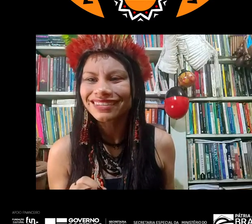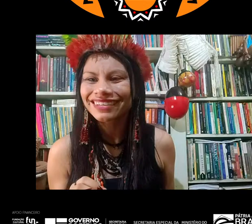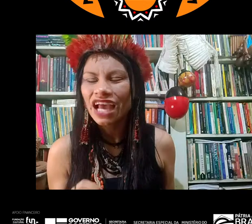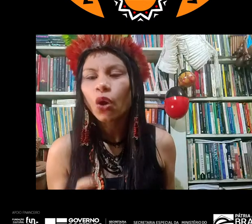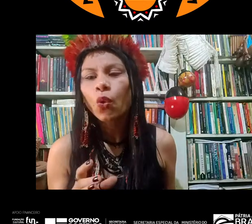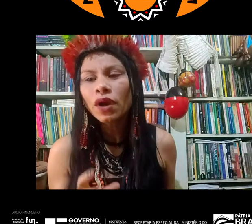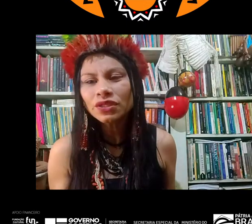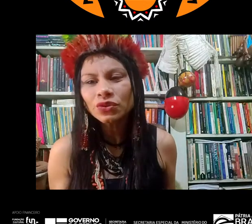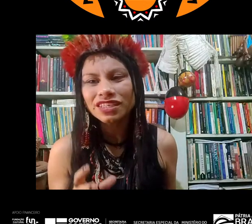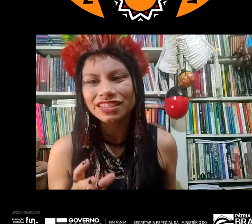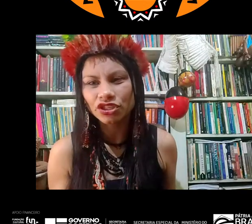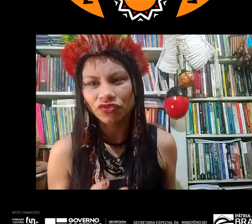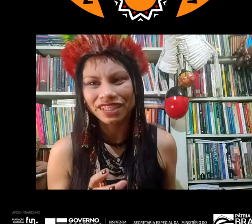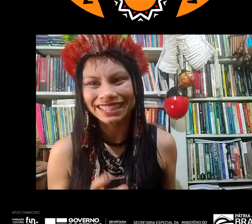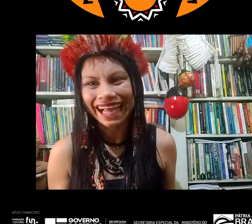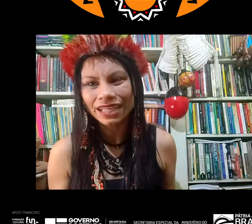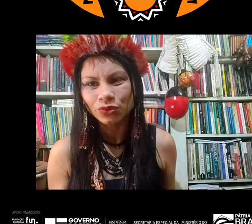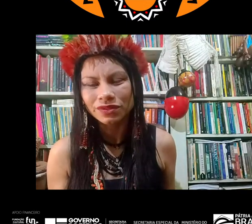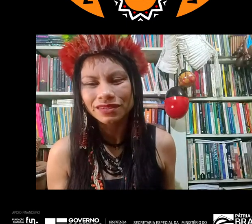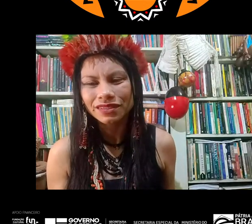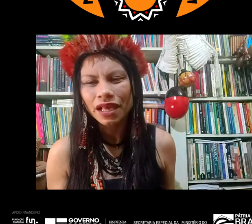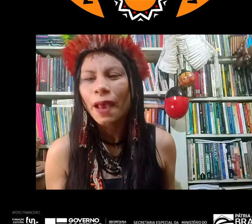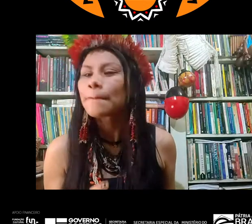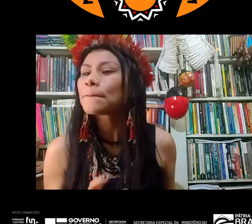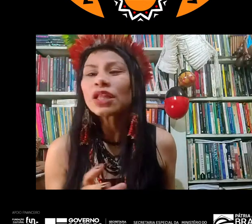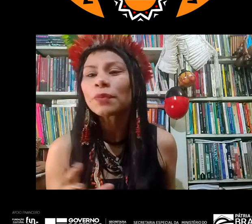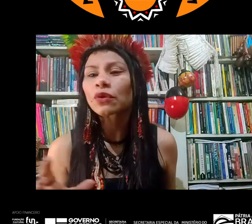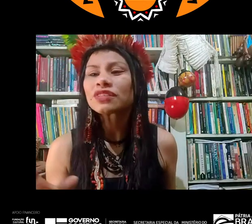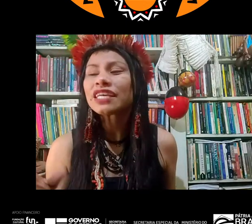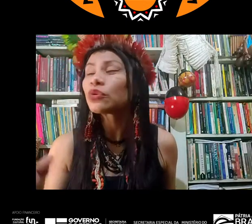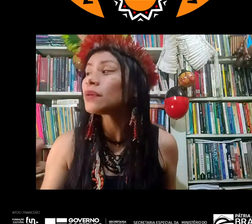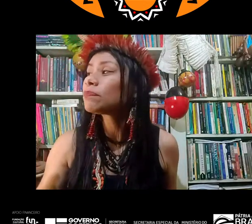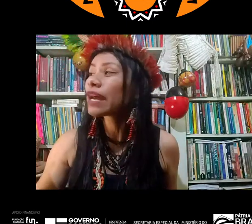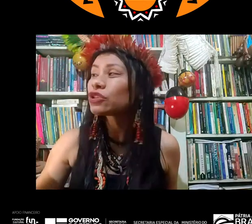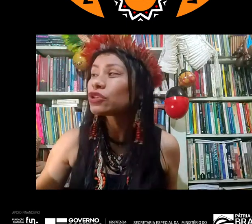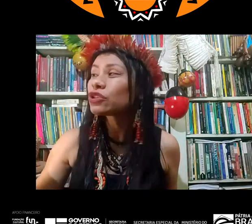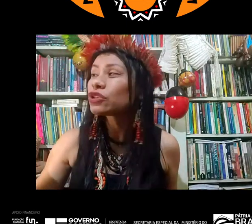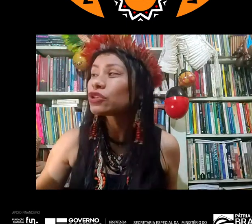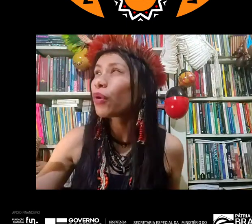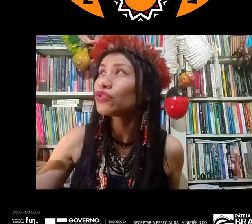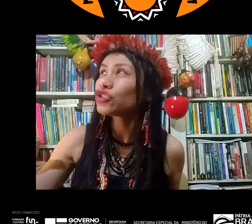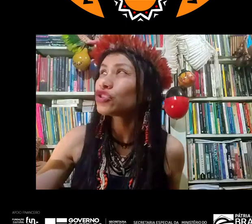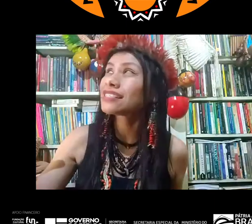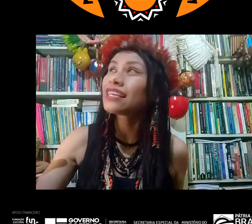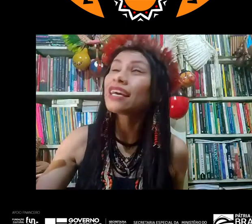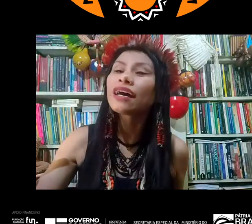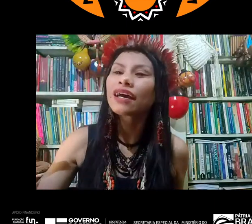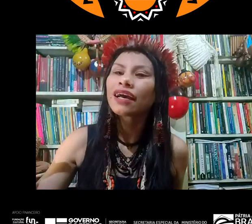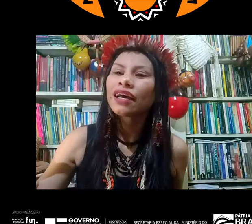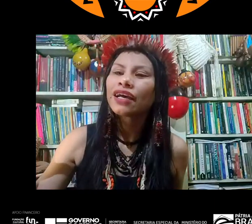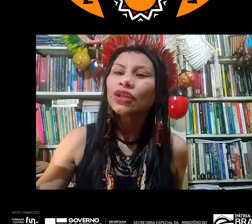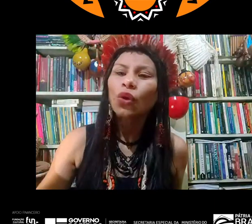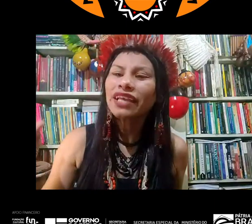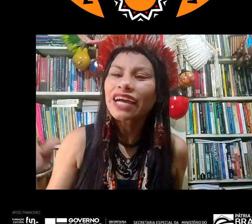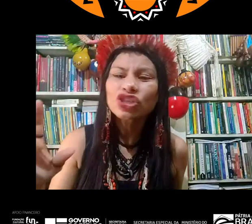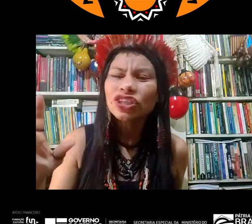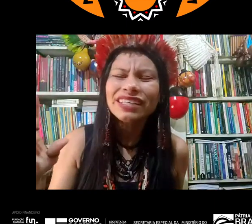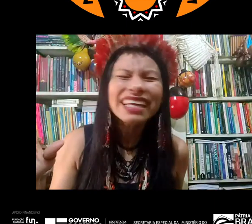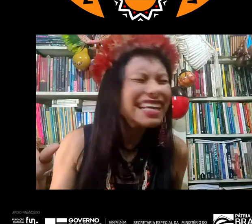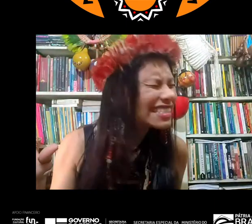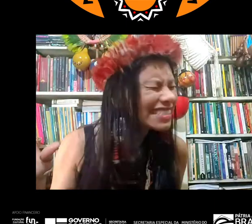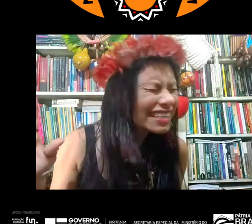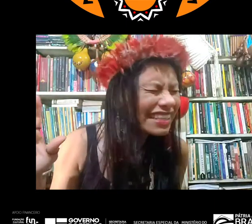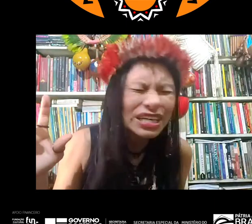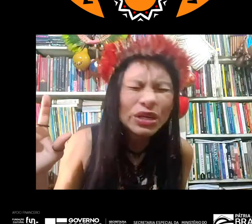ferido, quando se sente apertado, pelo preconceito que impede o nosso povo de crescer, no olhar